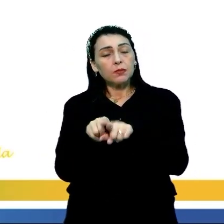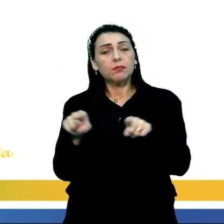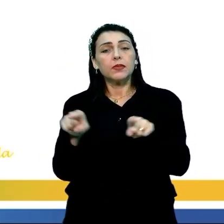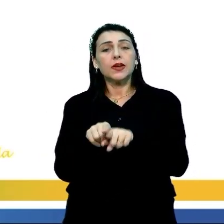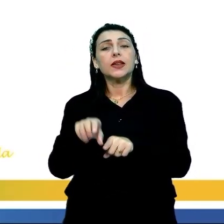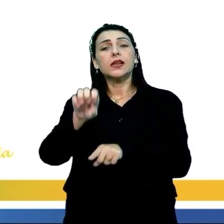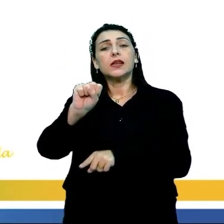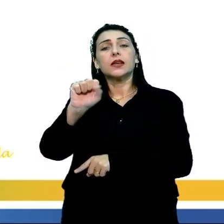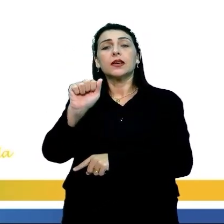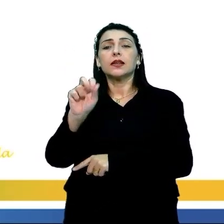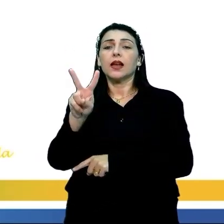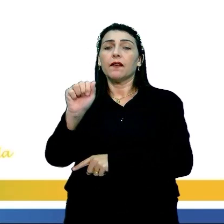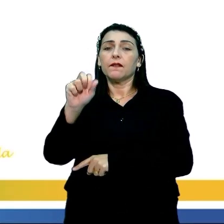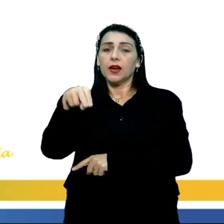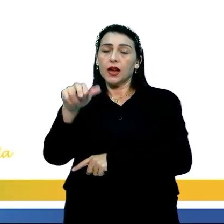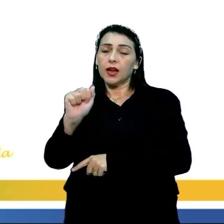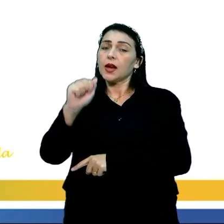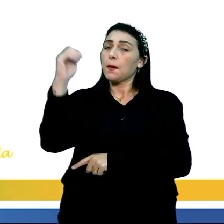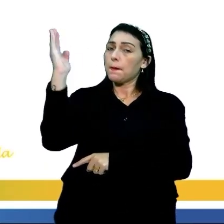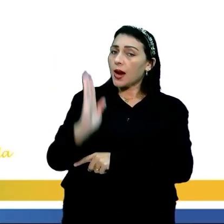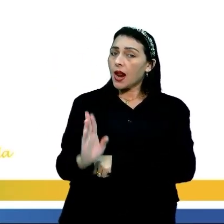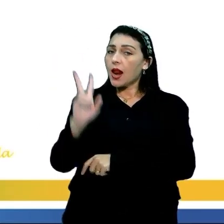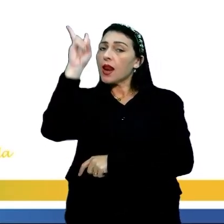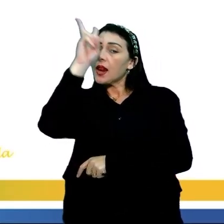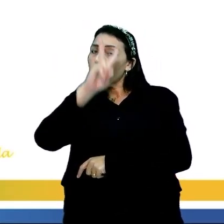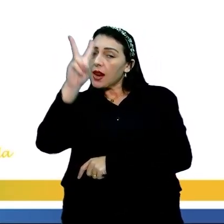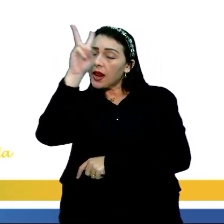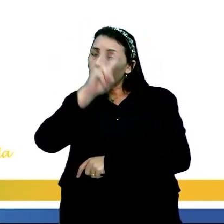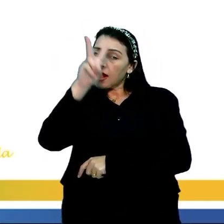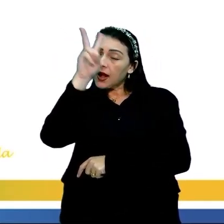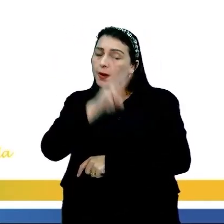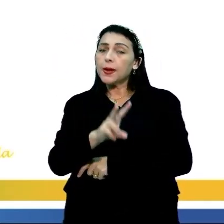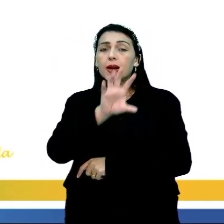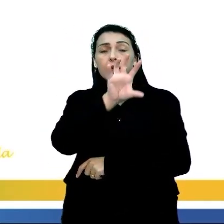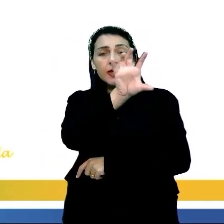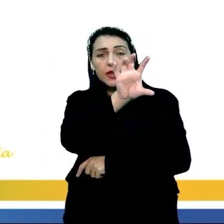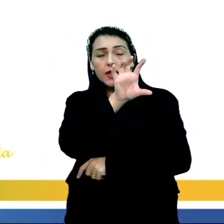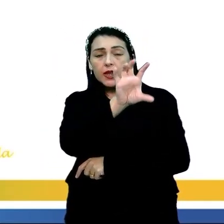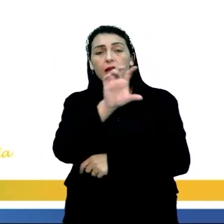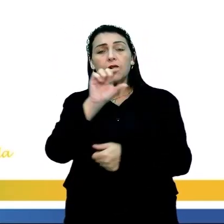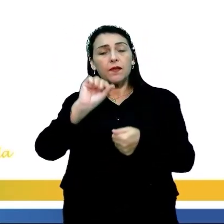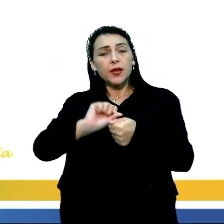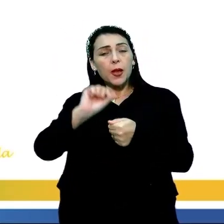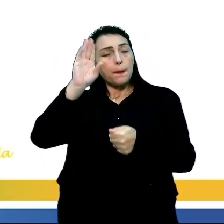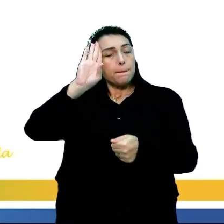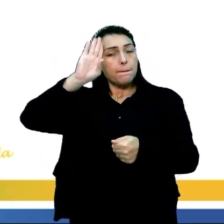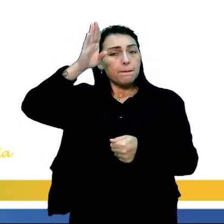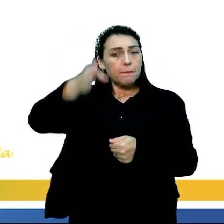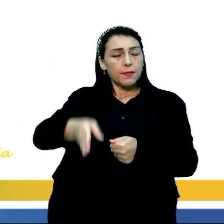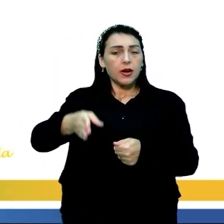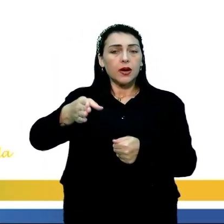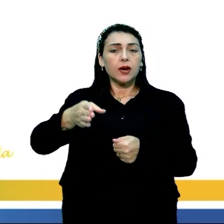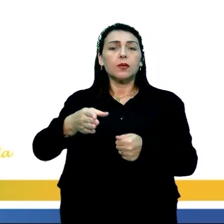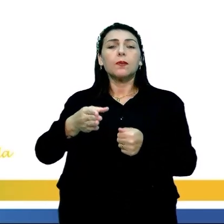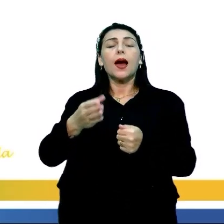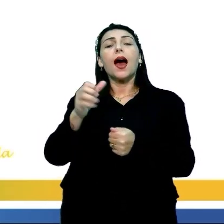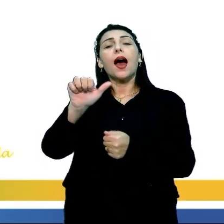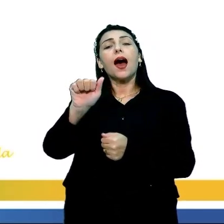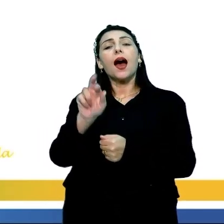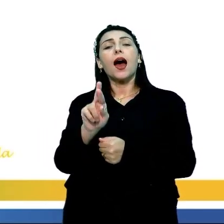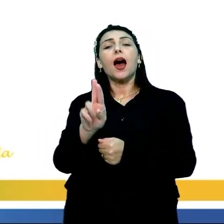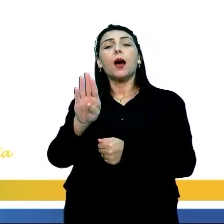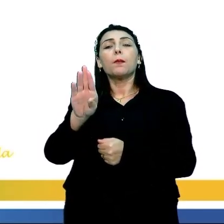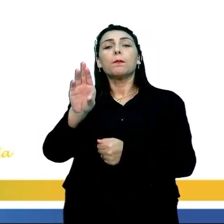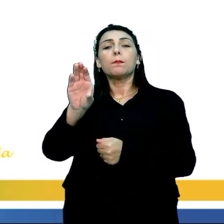de savana brasileira. Só relembrando que o domínio do cerrado ele é formado principalmente por arbustos que